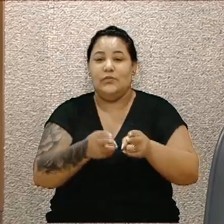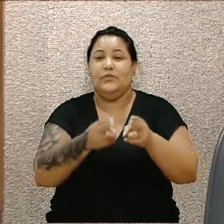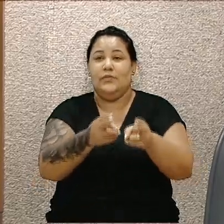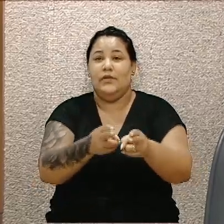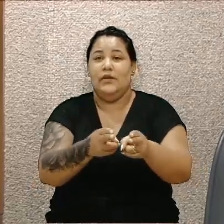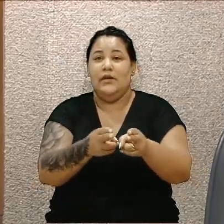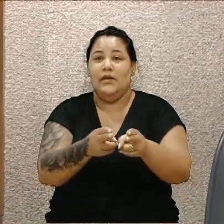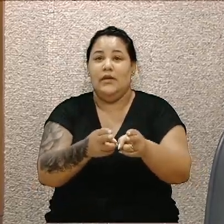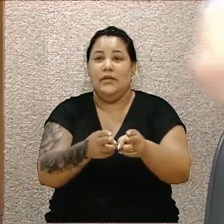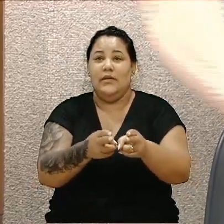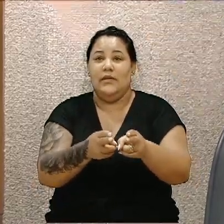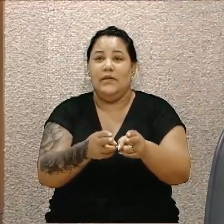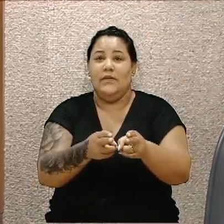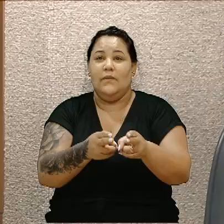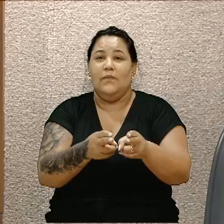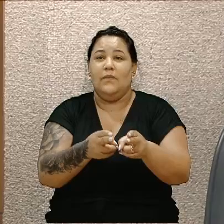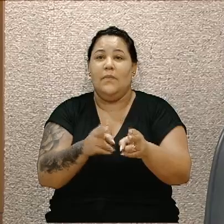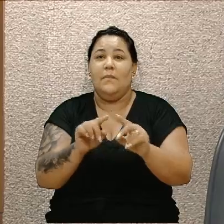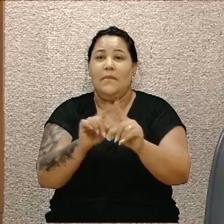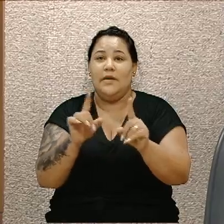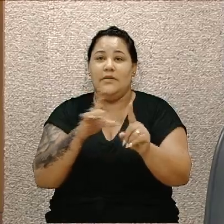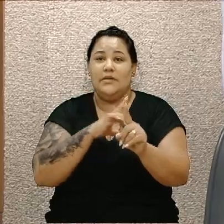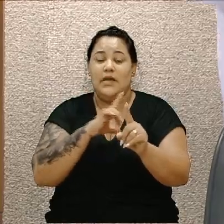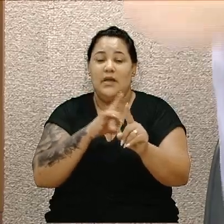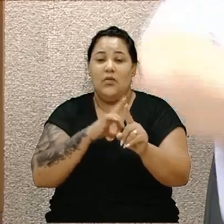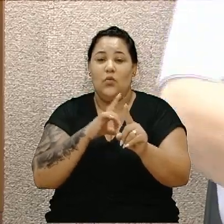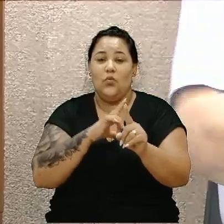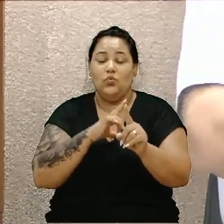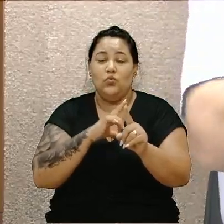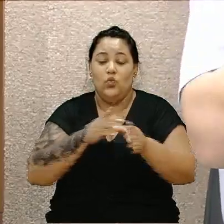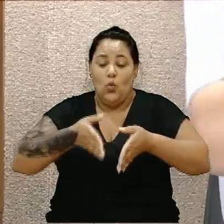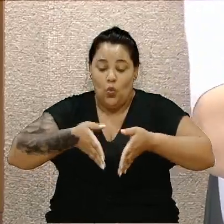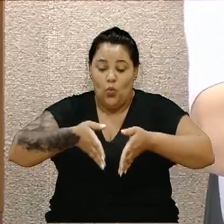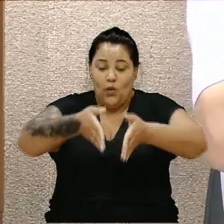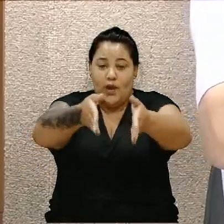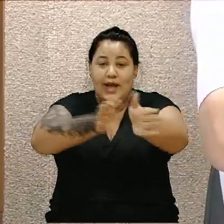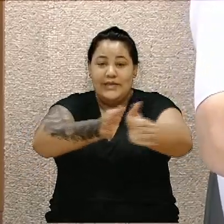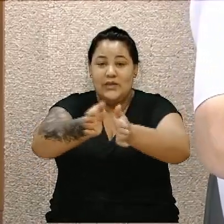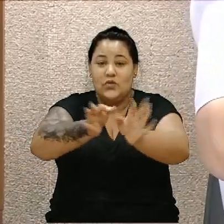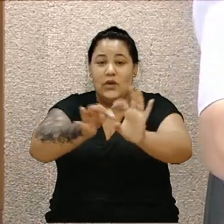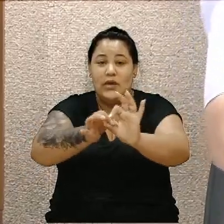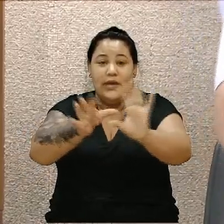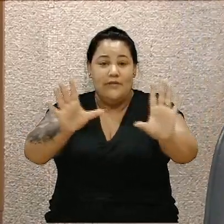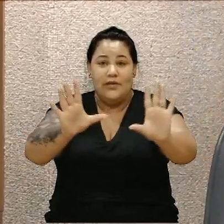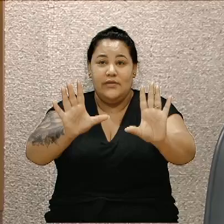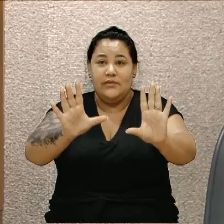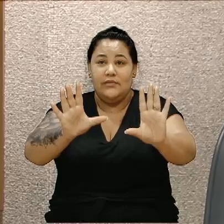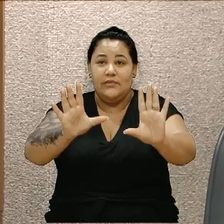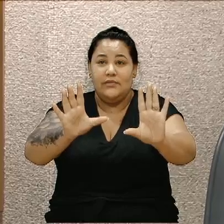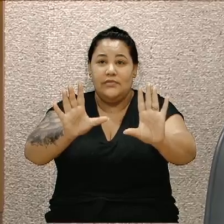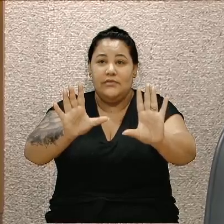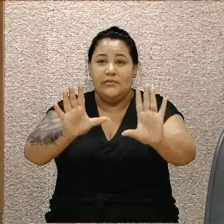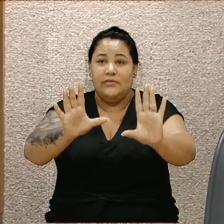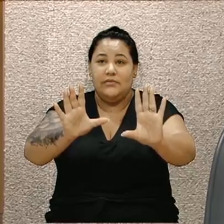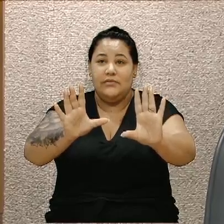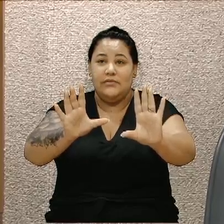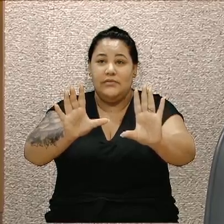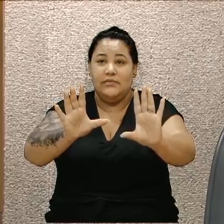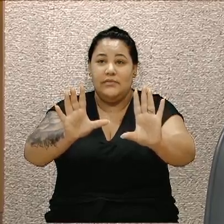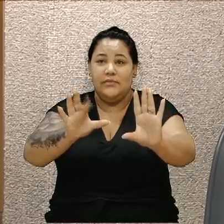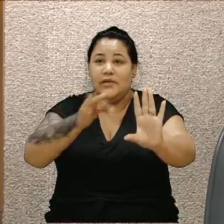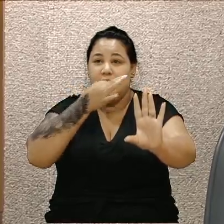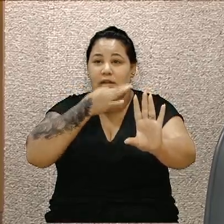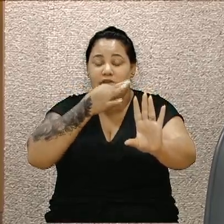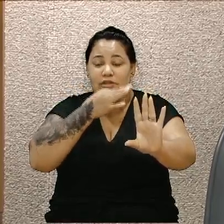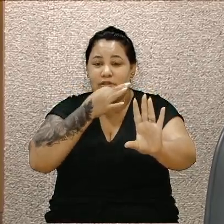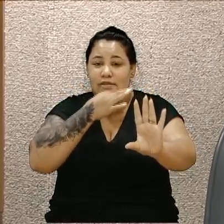pneus, mas que tu tem todo um corredor livre, né? E em Caxias está caindo de maduro, né, a implantação de um